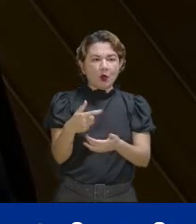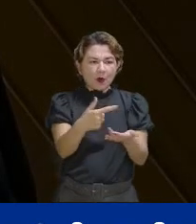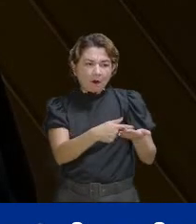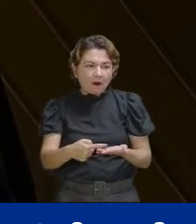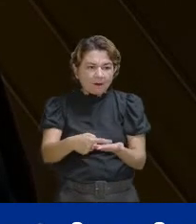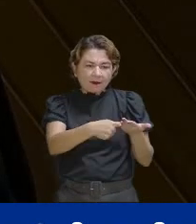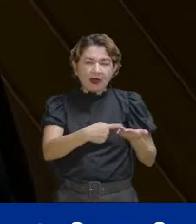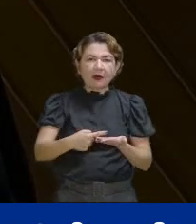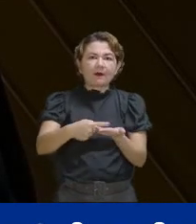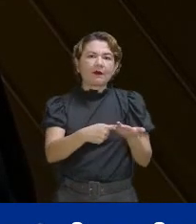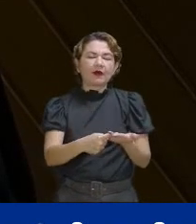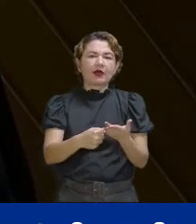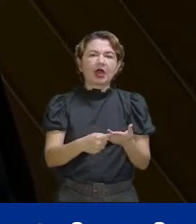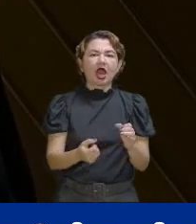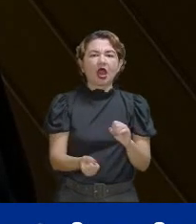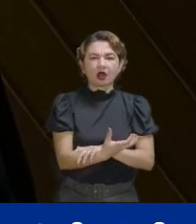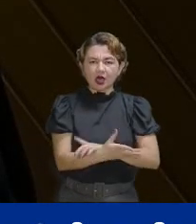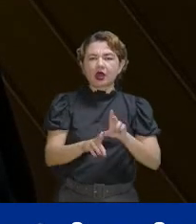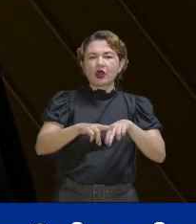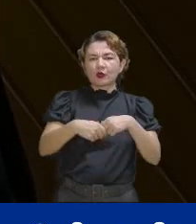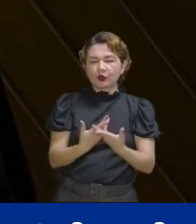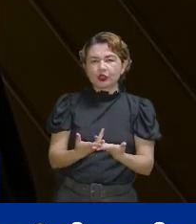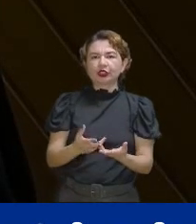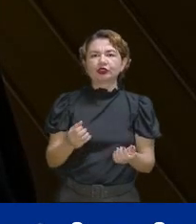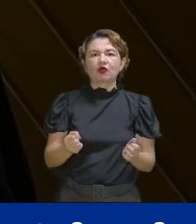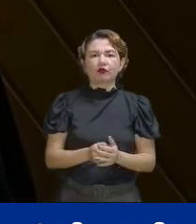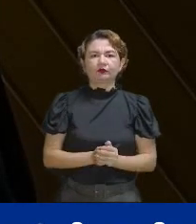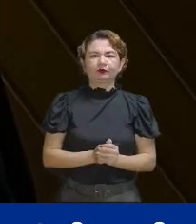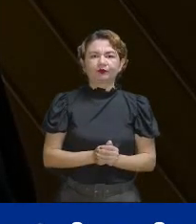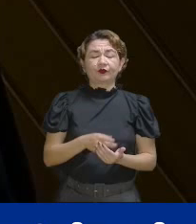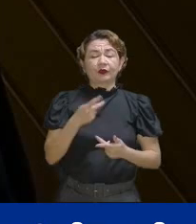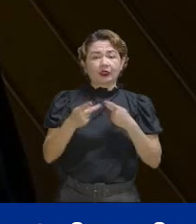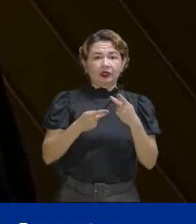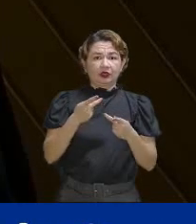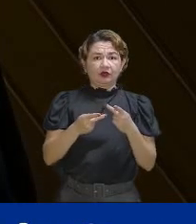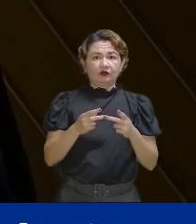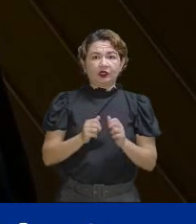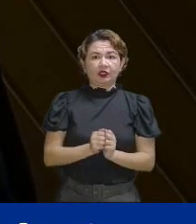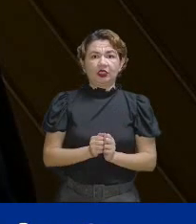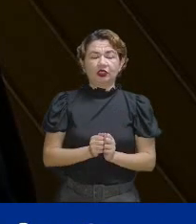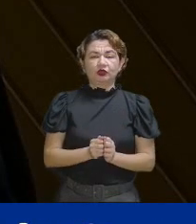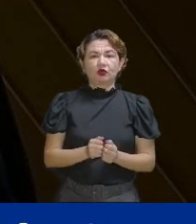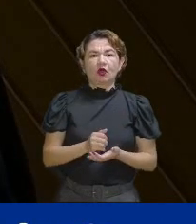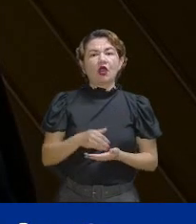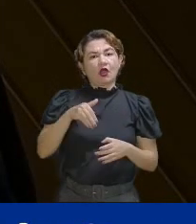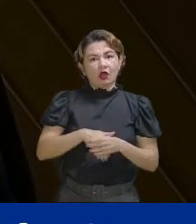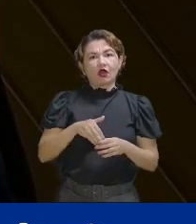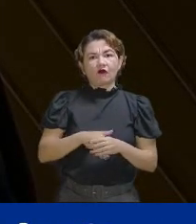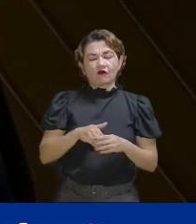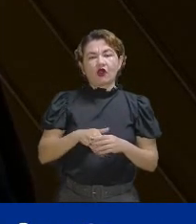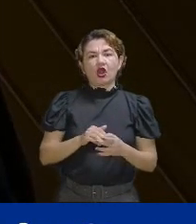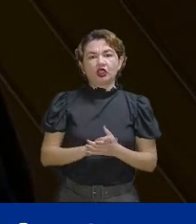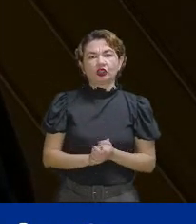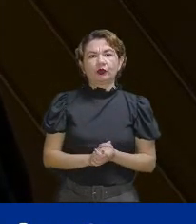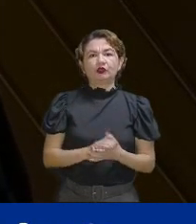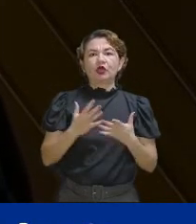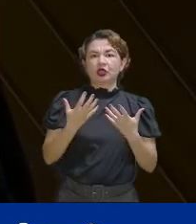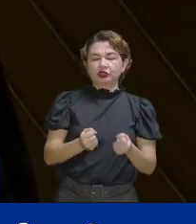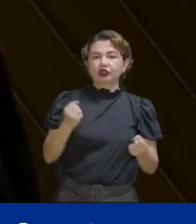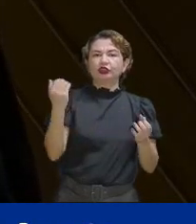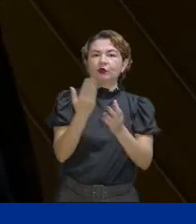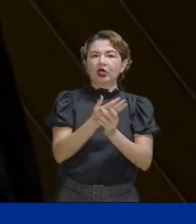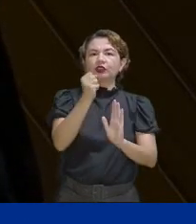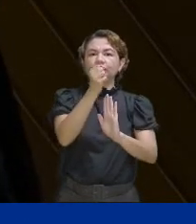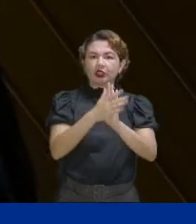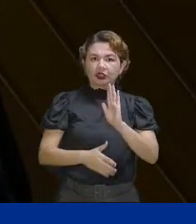Desta forma, devidamente analisados os argumentos apresentados pela embargante, acompanha a divergência e voto pelo provimento dos